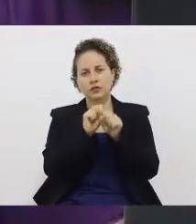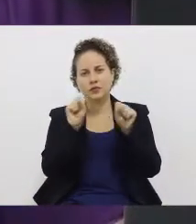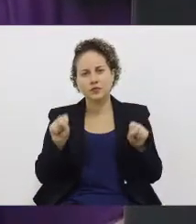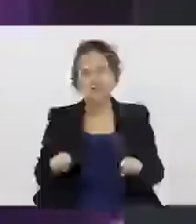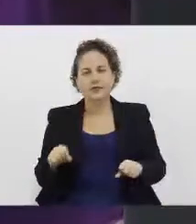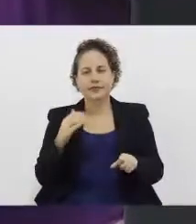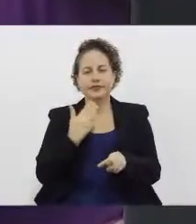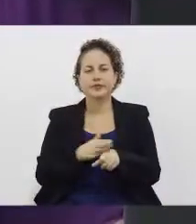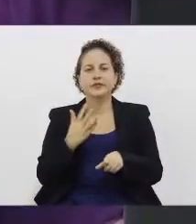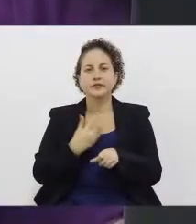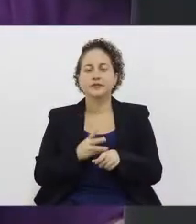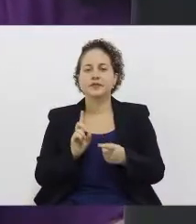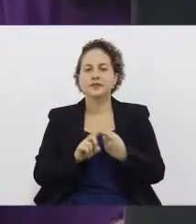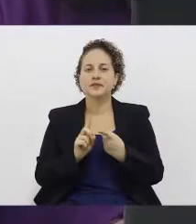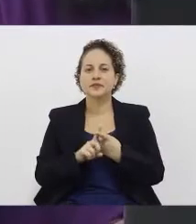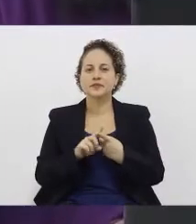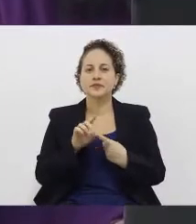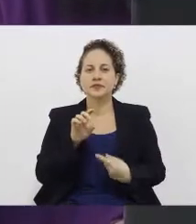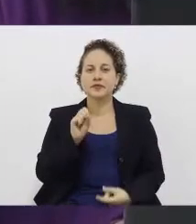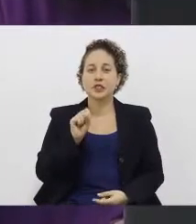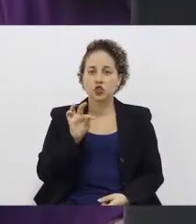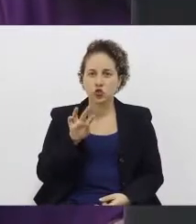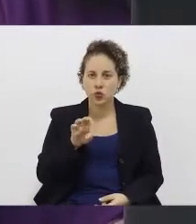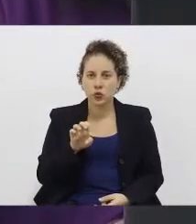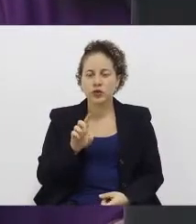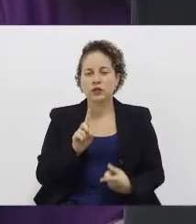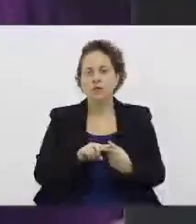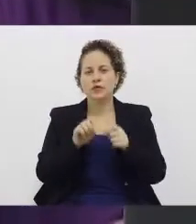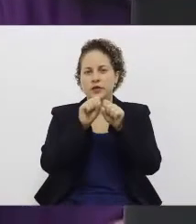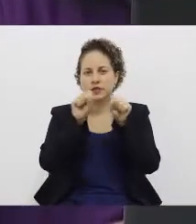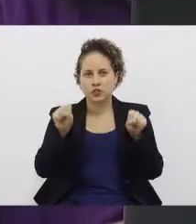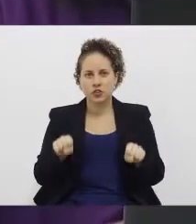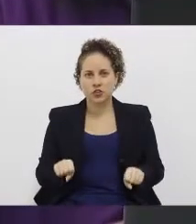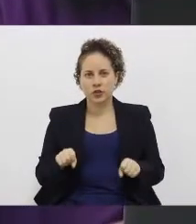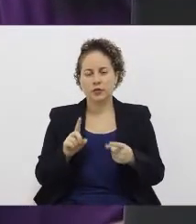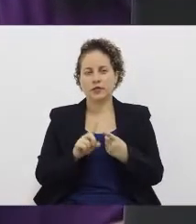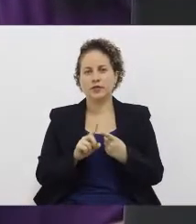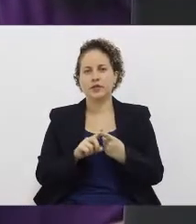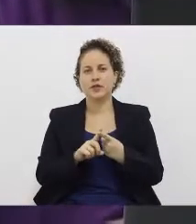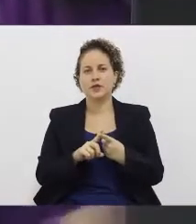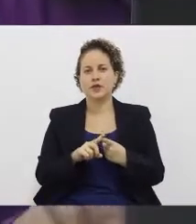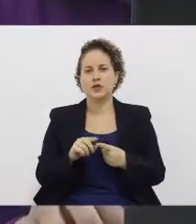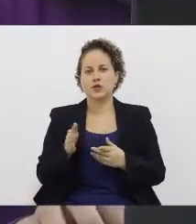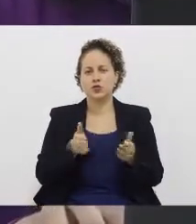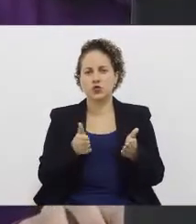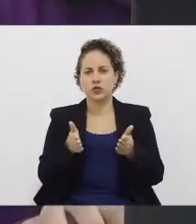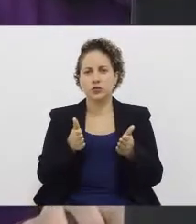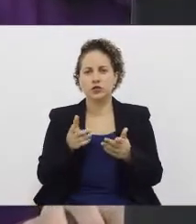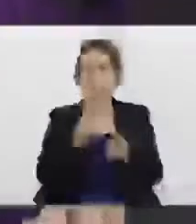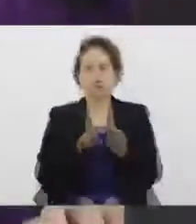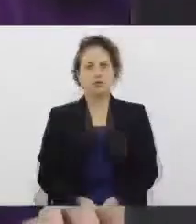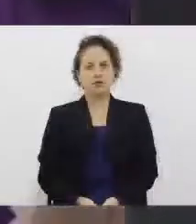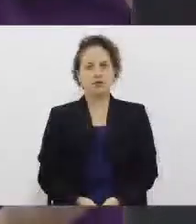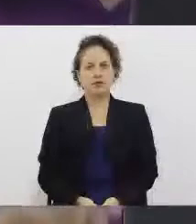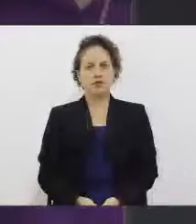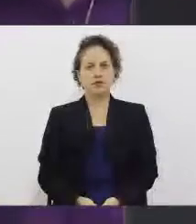treinamento daqueles que manuseiam os estoques e o sistema, e falta de rotinas adequadas para a entrada dos dados.